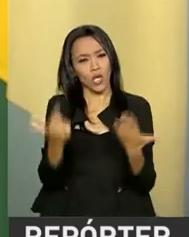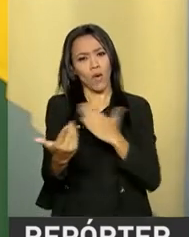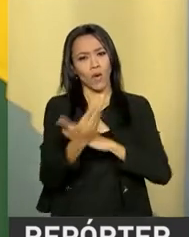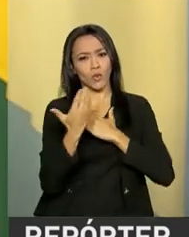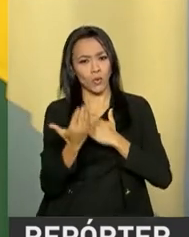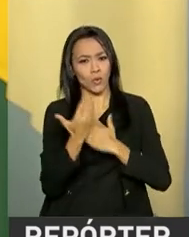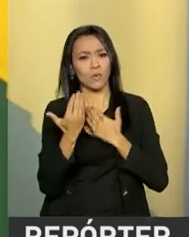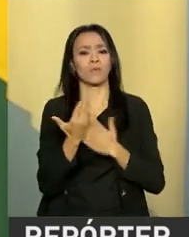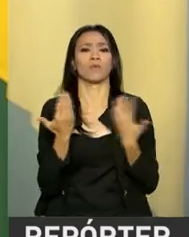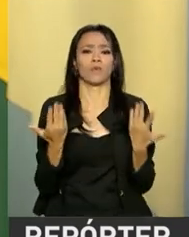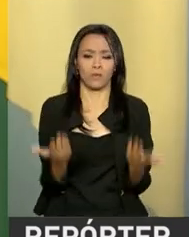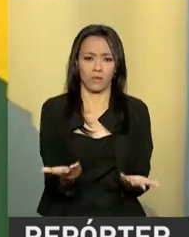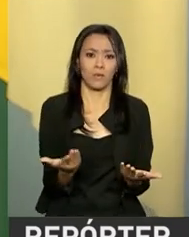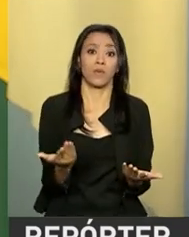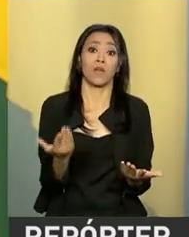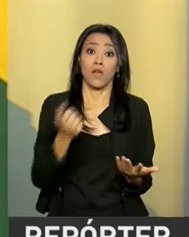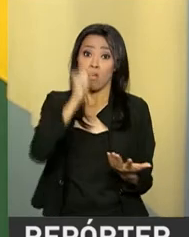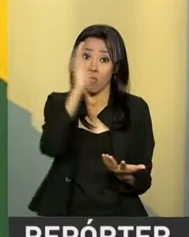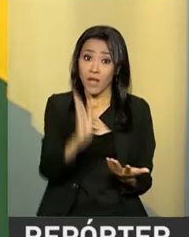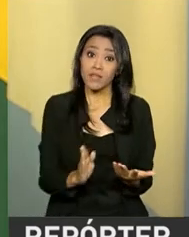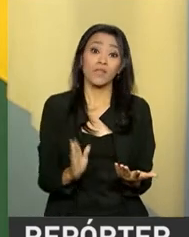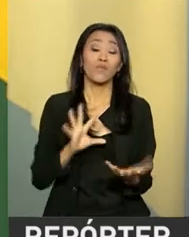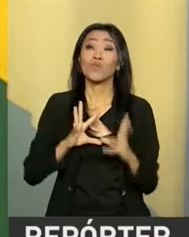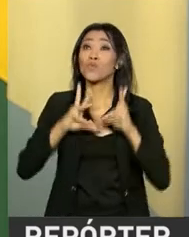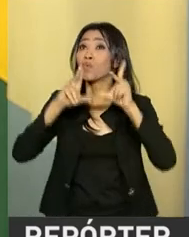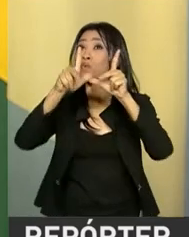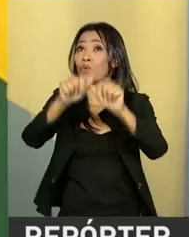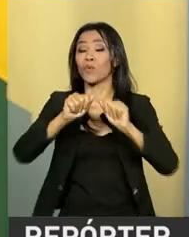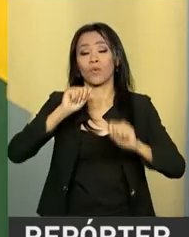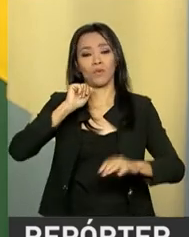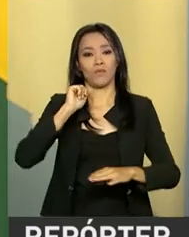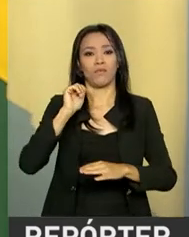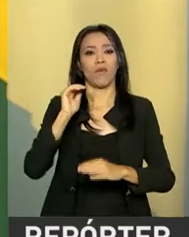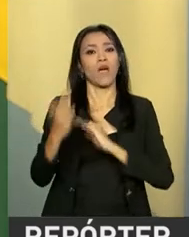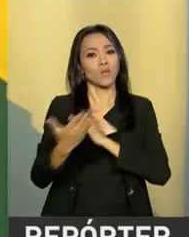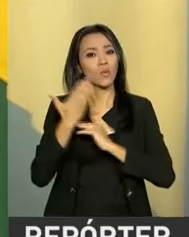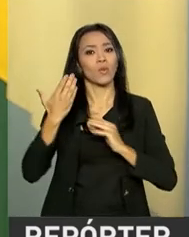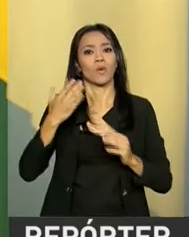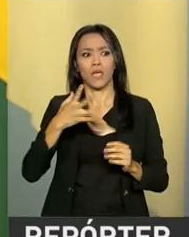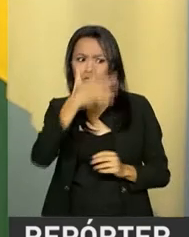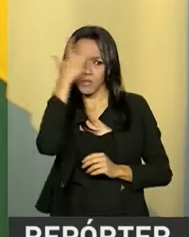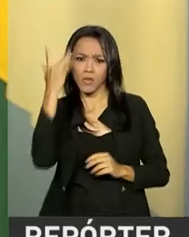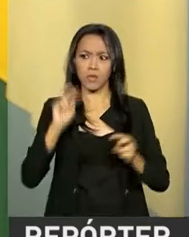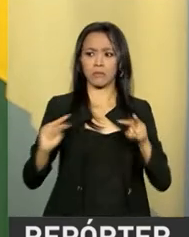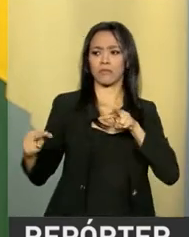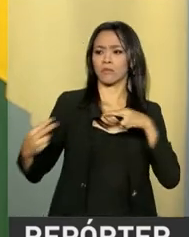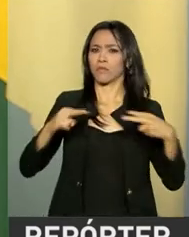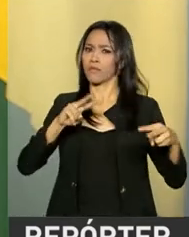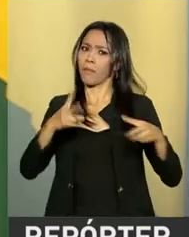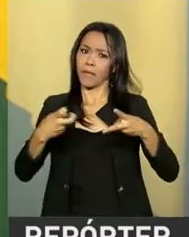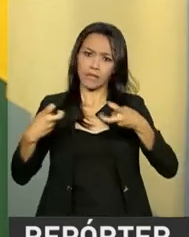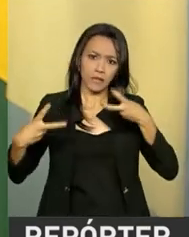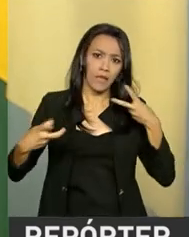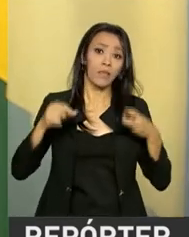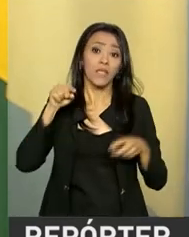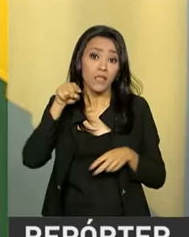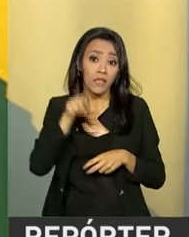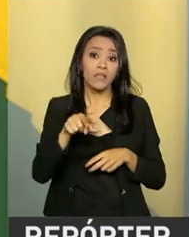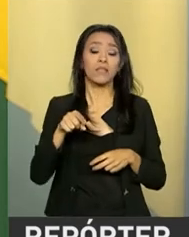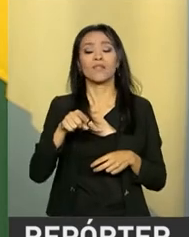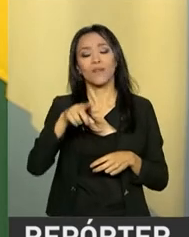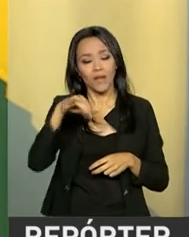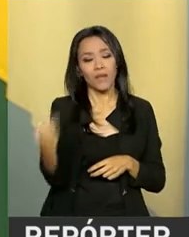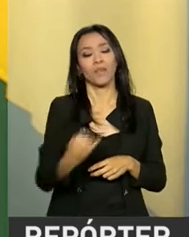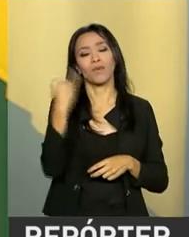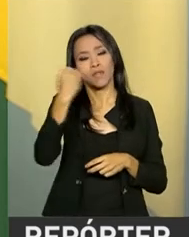fala nacionalidade, eu digo, o Brasil todo colaborou para este fato, porque as pessoas percebem que este é um dos fatores fundamentais para